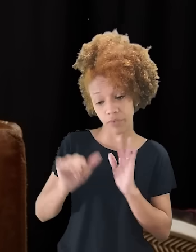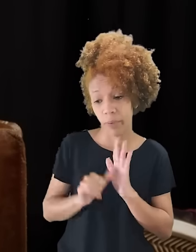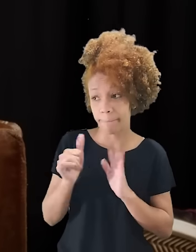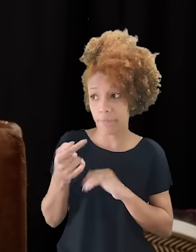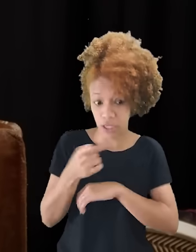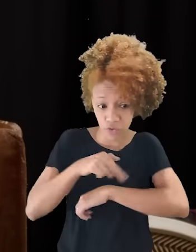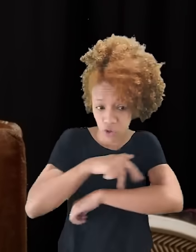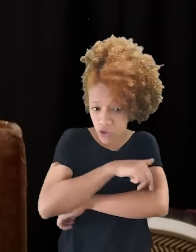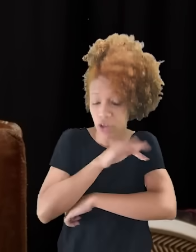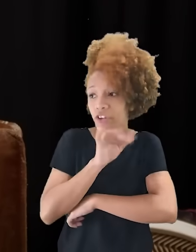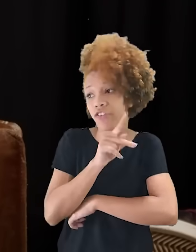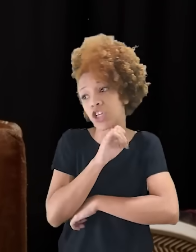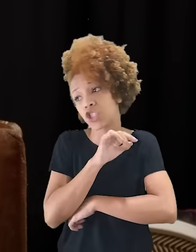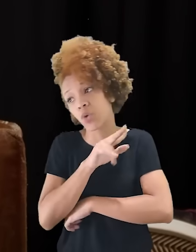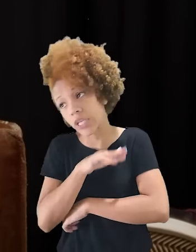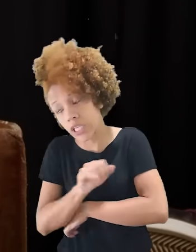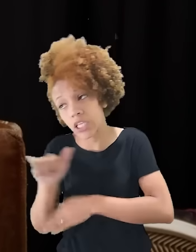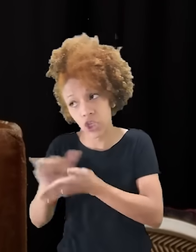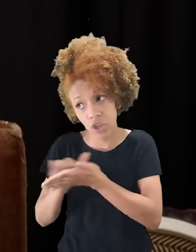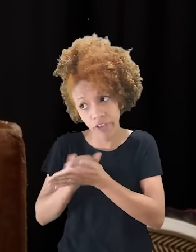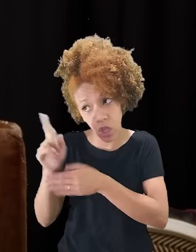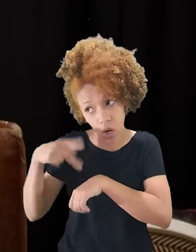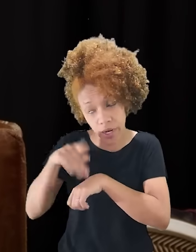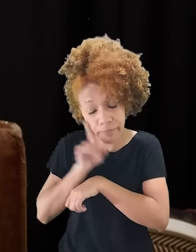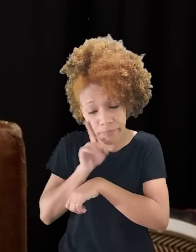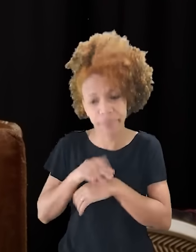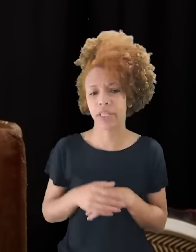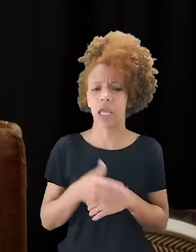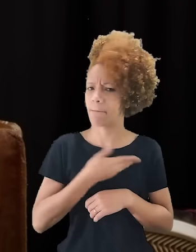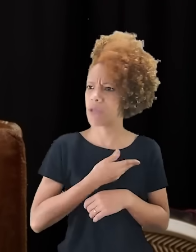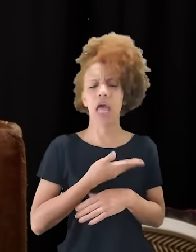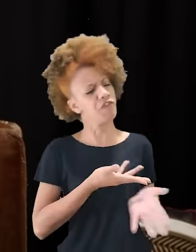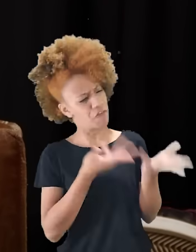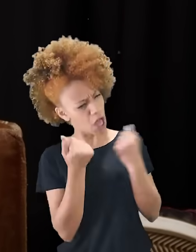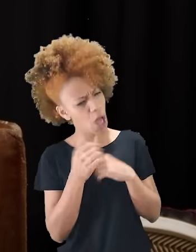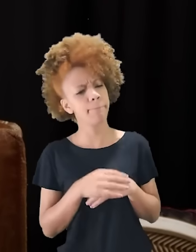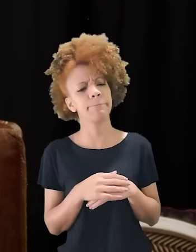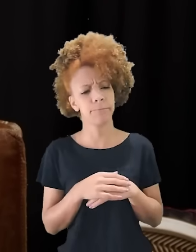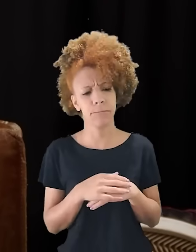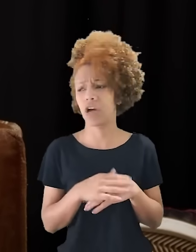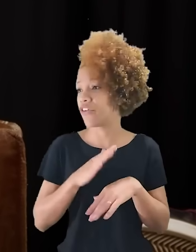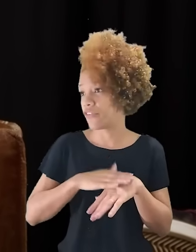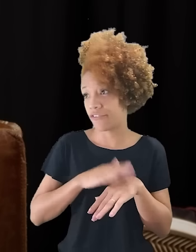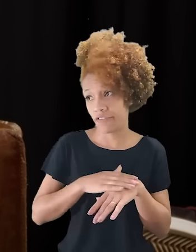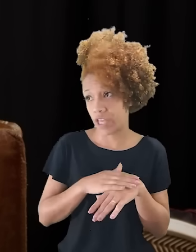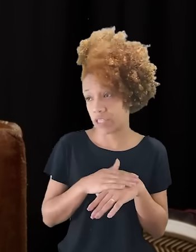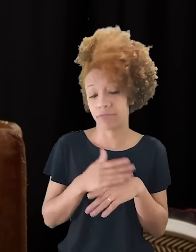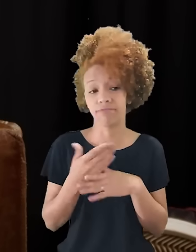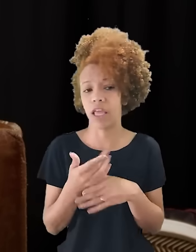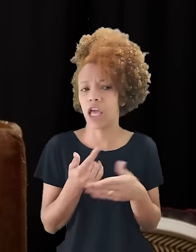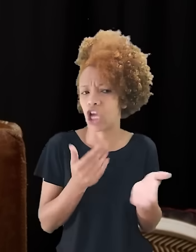primeira vez que eu fui no Fashion Week foi no Nova York Fashion Week e e uma dessas minhas amigas falou Não amiga vamos que a gente divide as